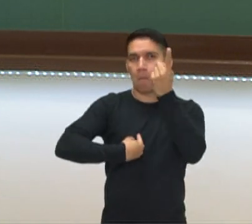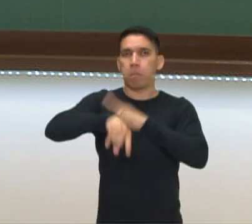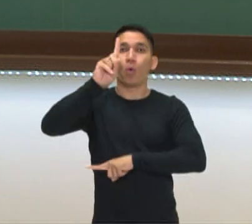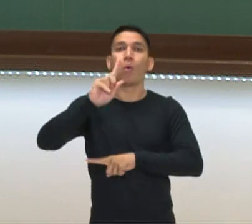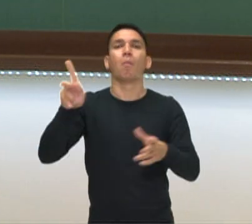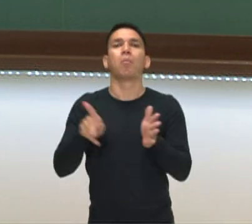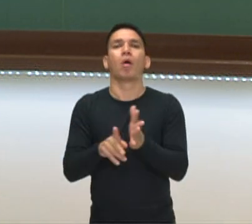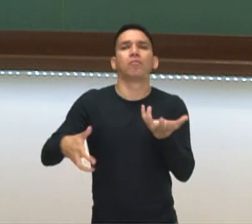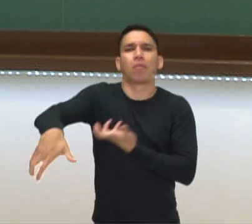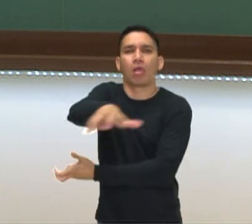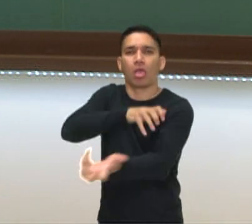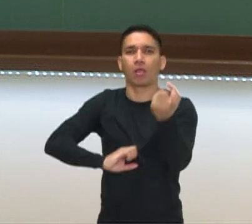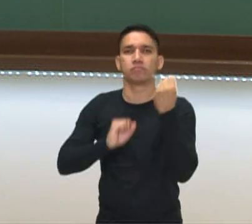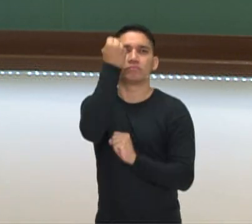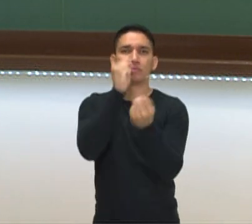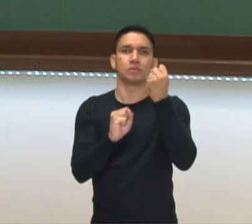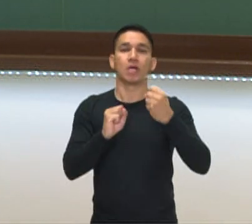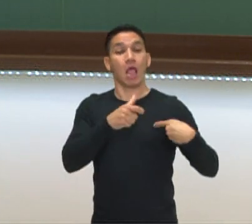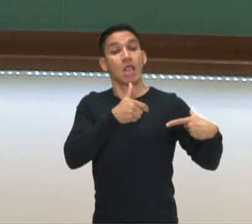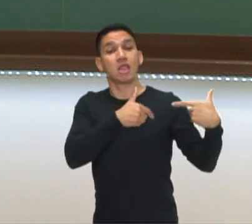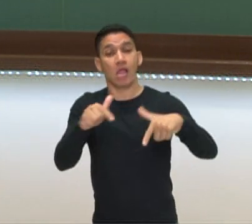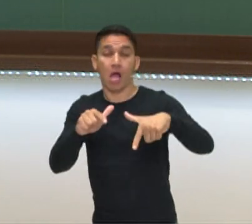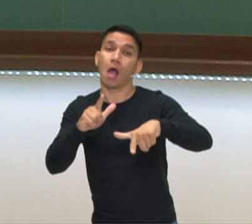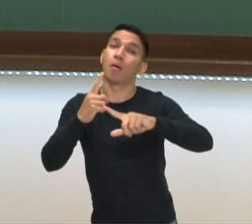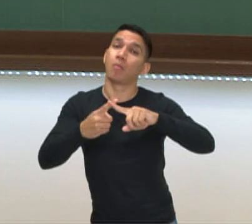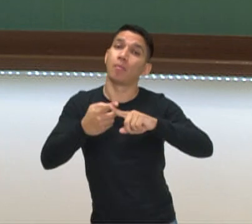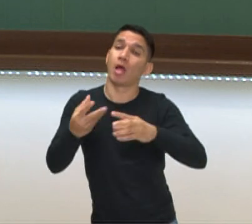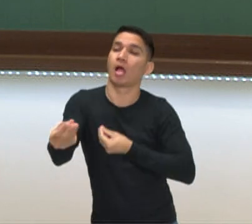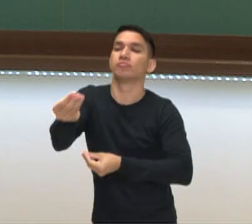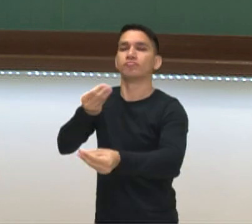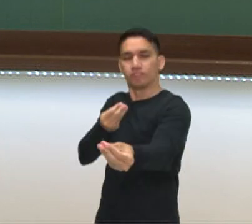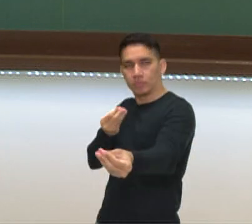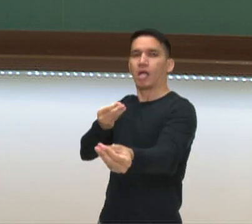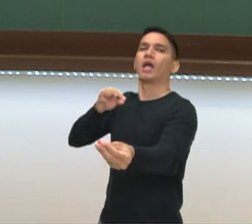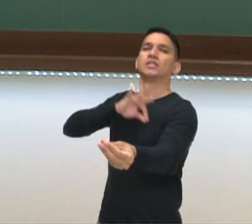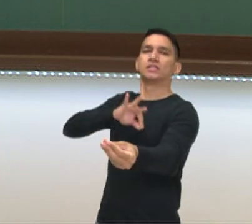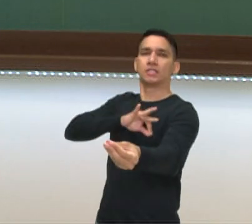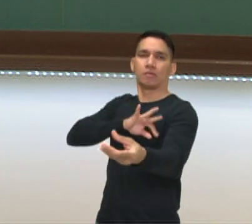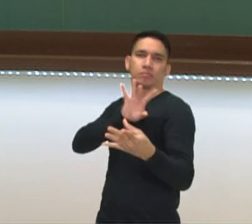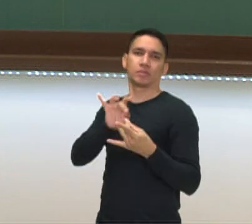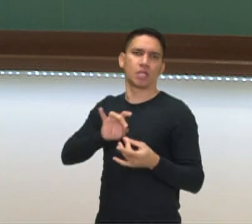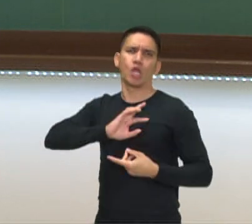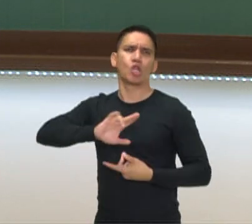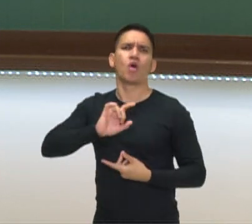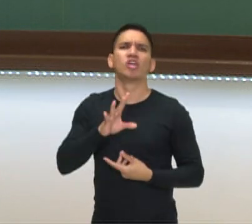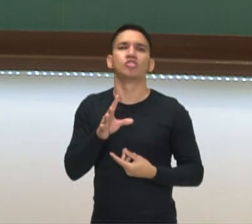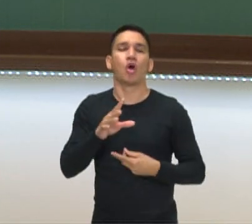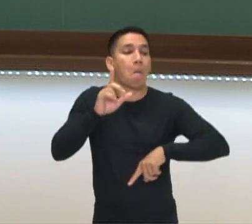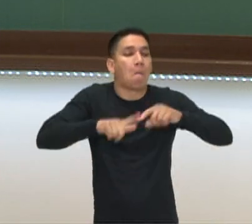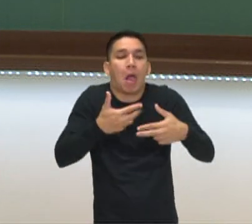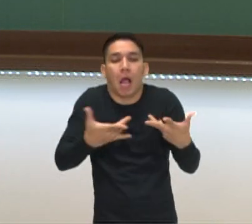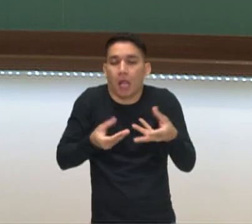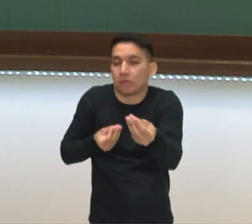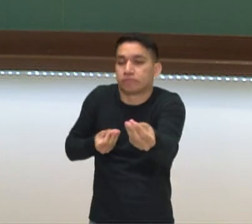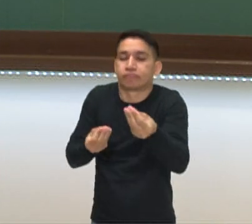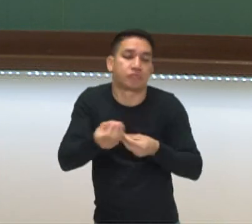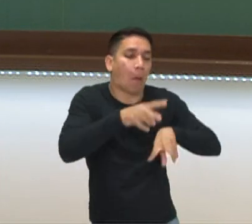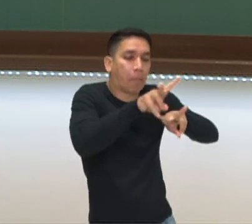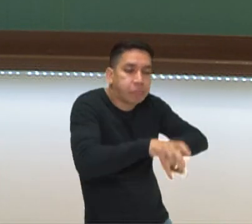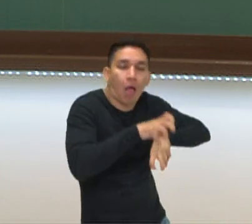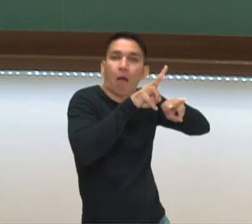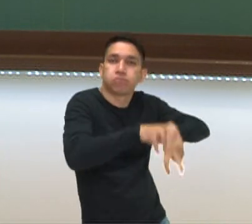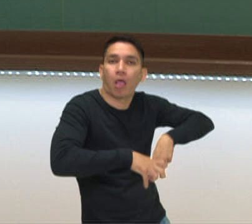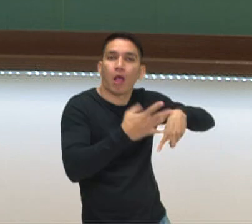Revolução Industrial. Então a gente trabalha em troca de um salário específico e não mais por trocar. Então a gente não está só plantando